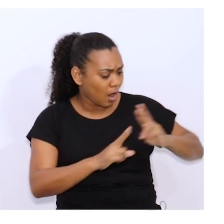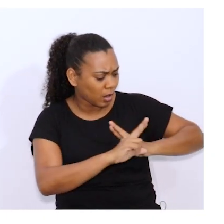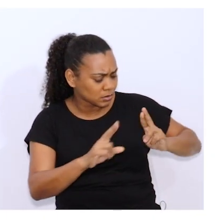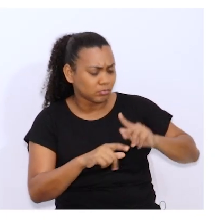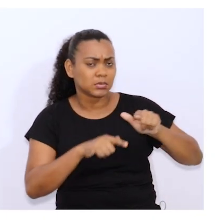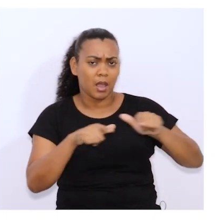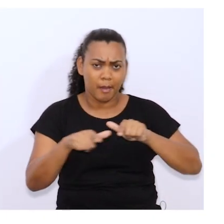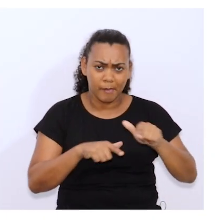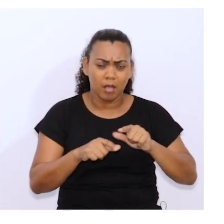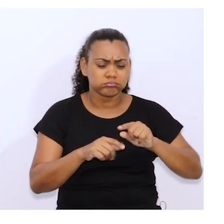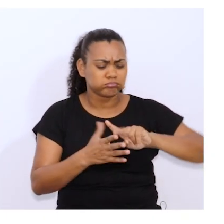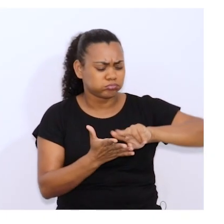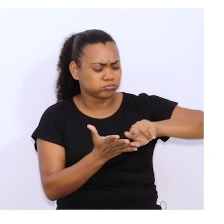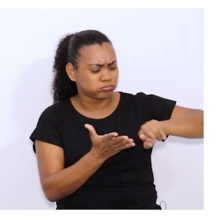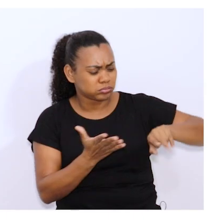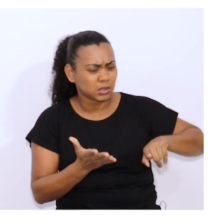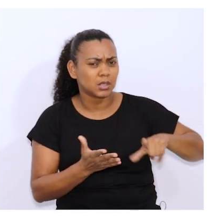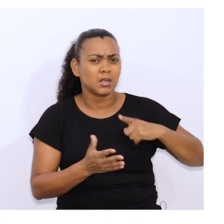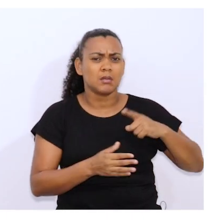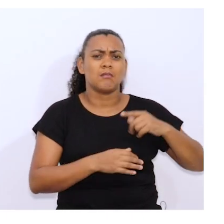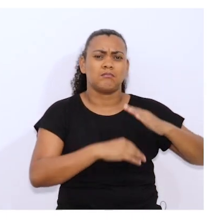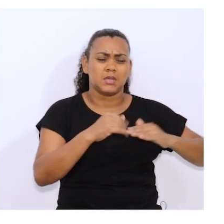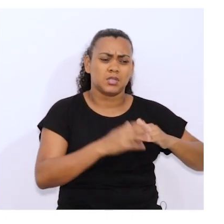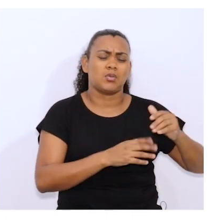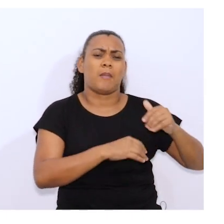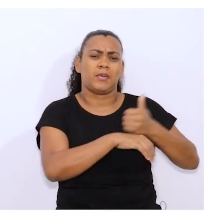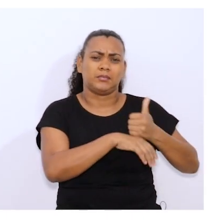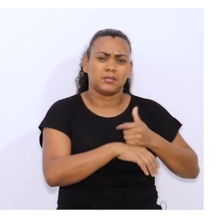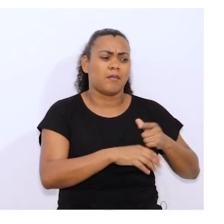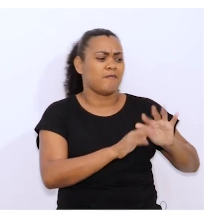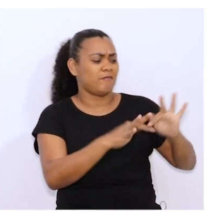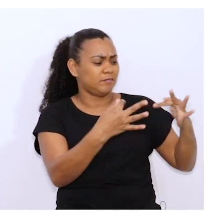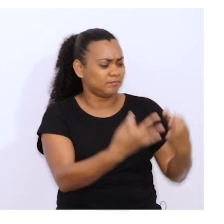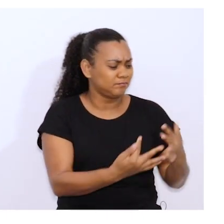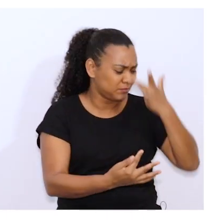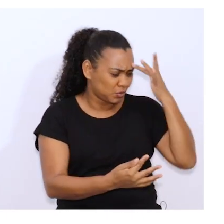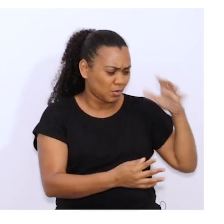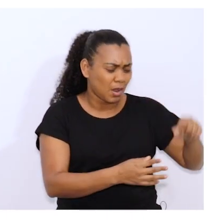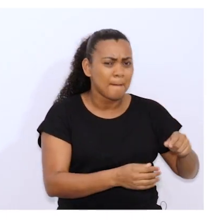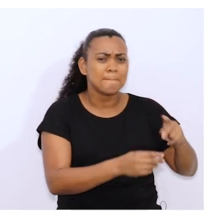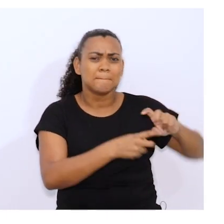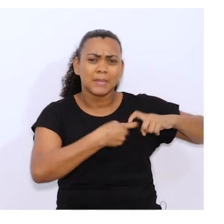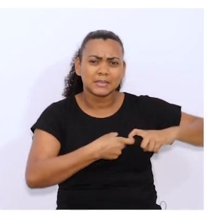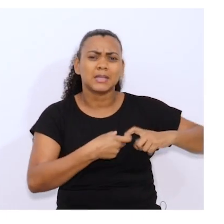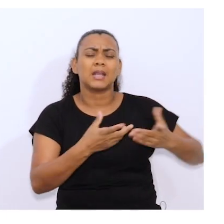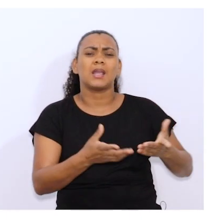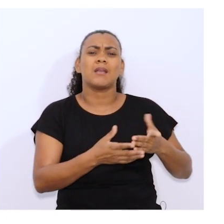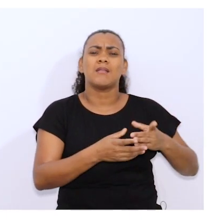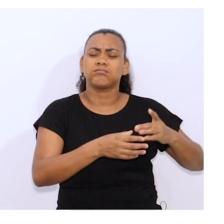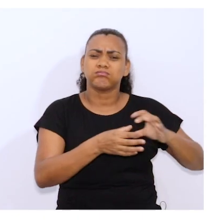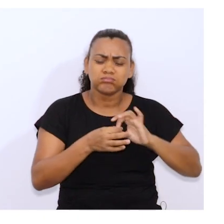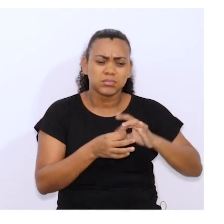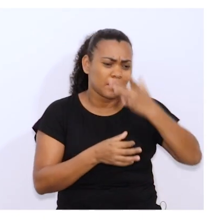trabalho que são diversificadas, como mão de obra familiar, poceiros, parceria,